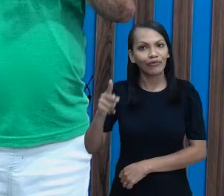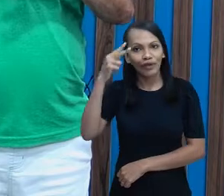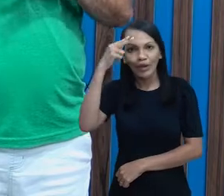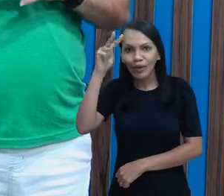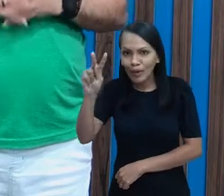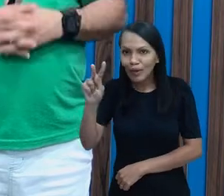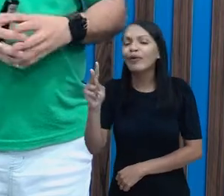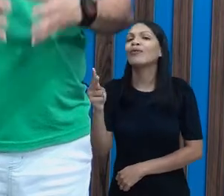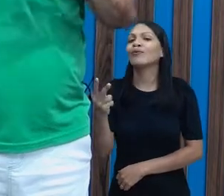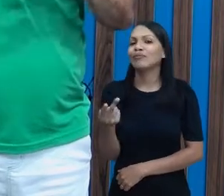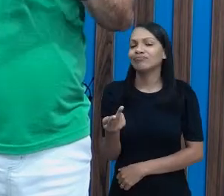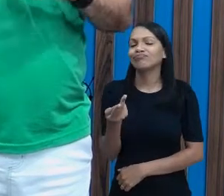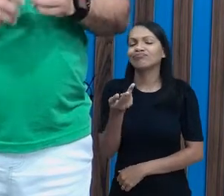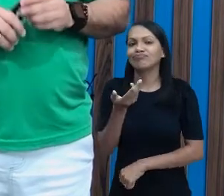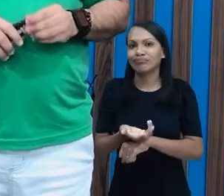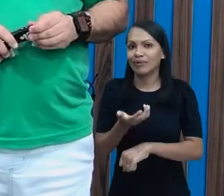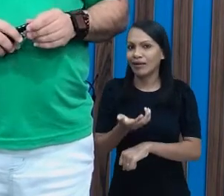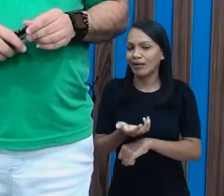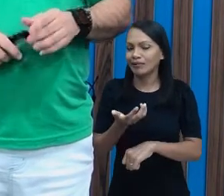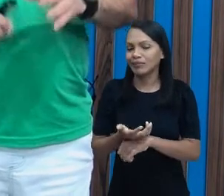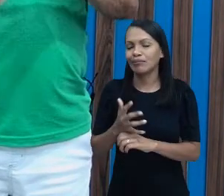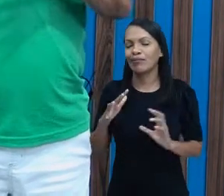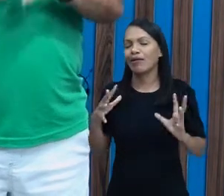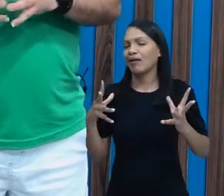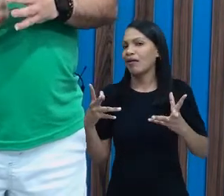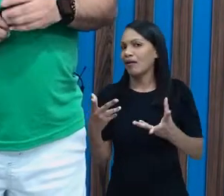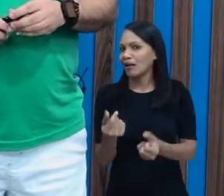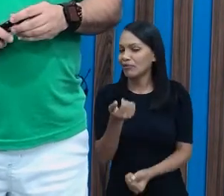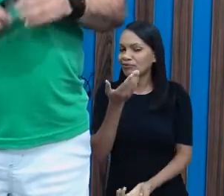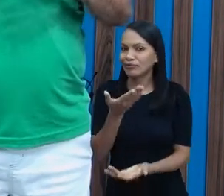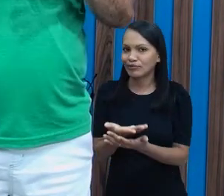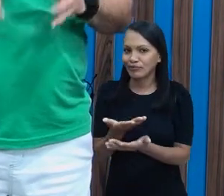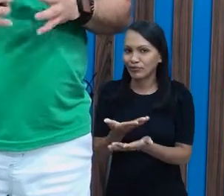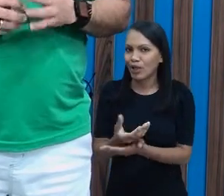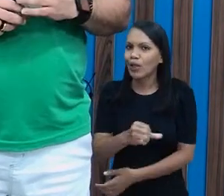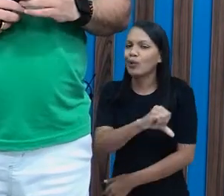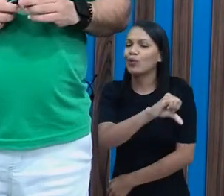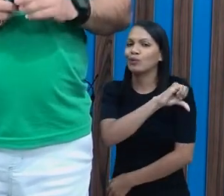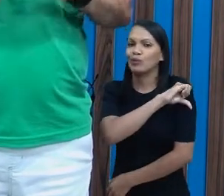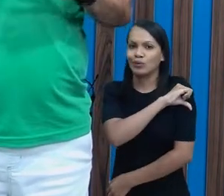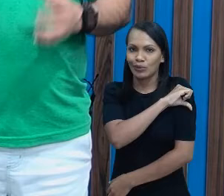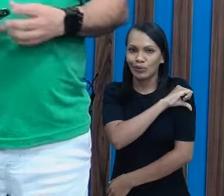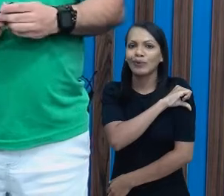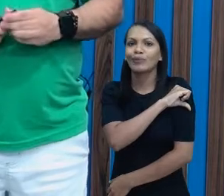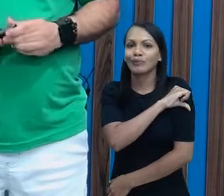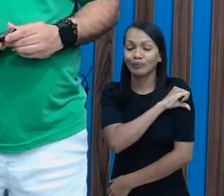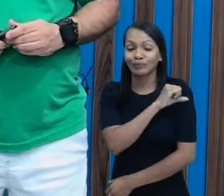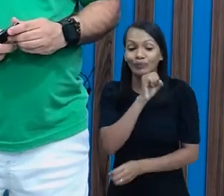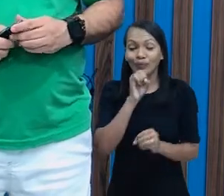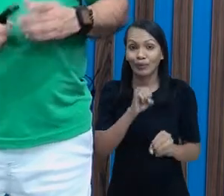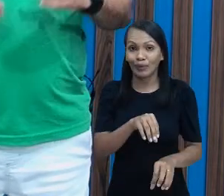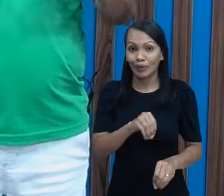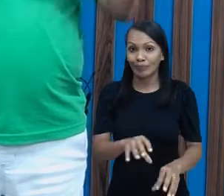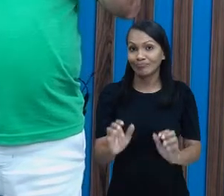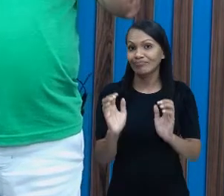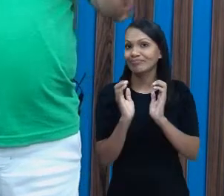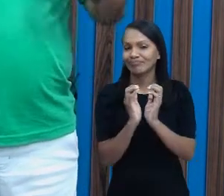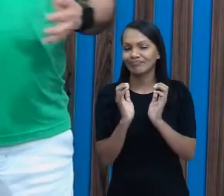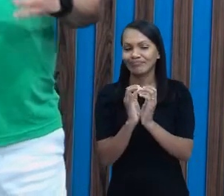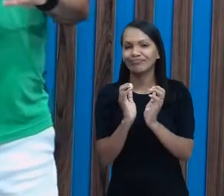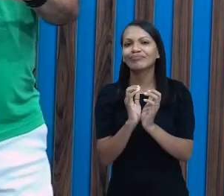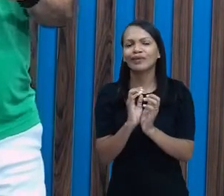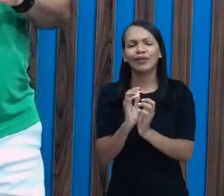dessa disciplina maravilhosa para as turmas do 9º ano pelo Educa Recife. Então